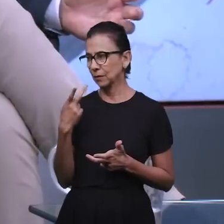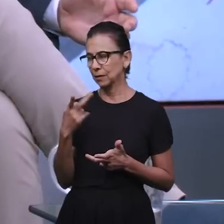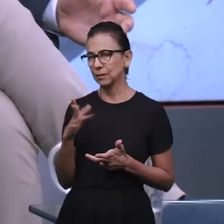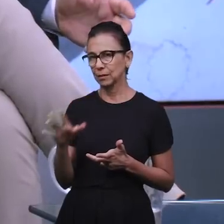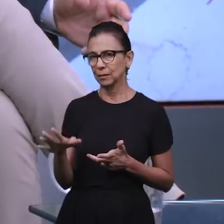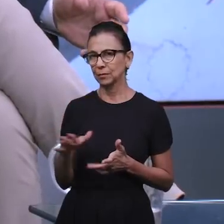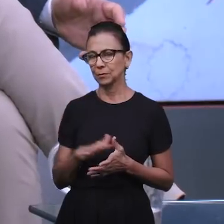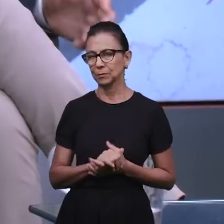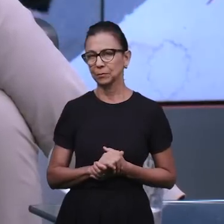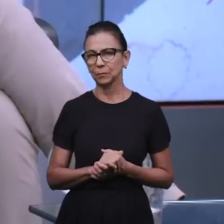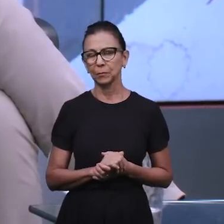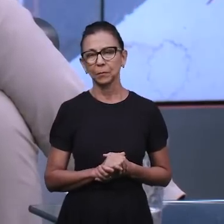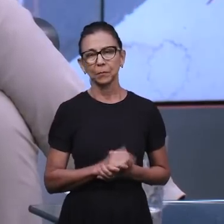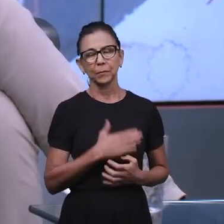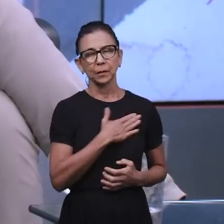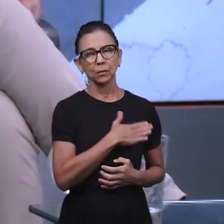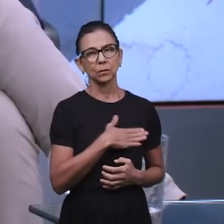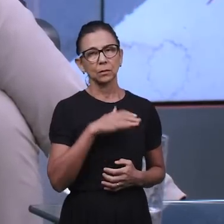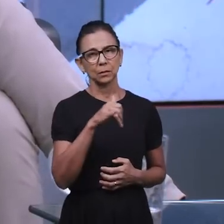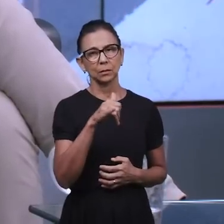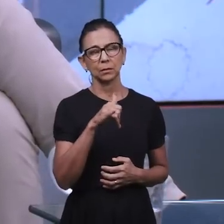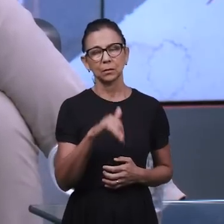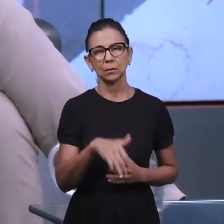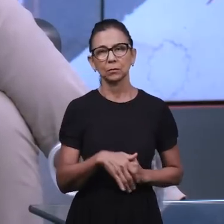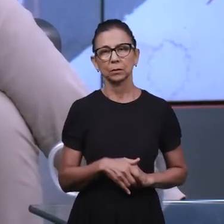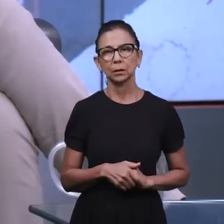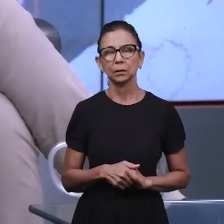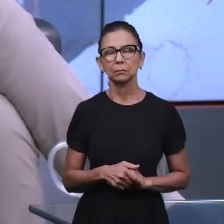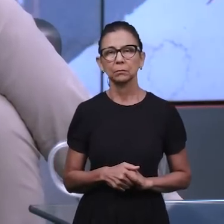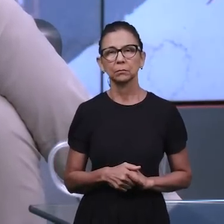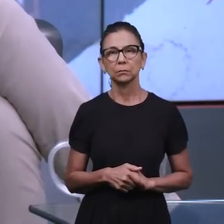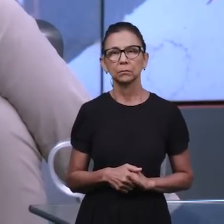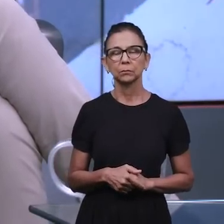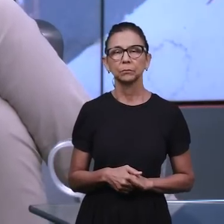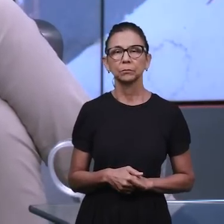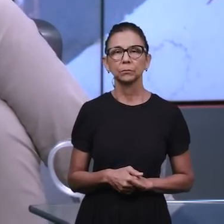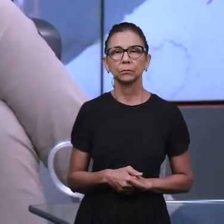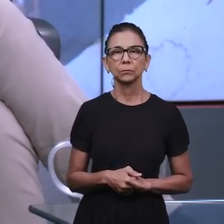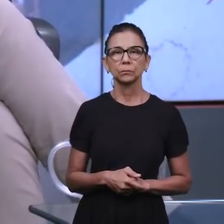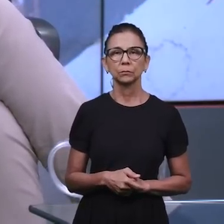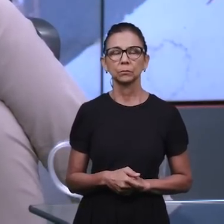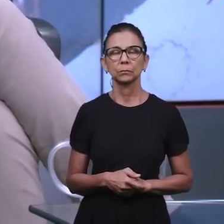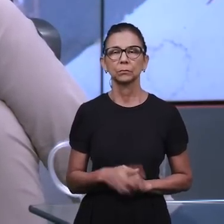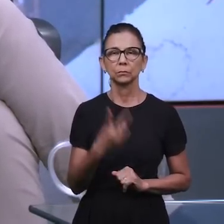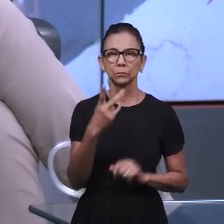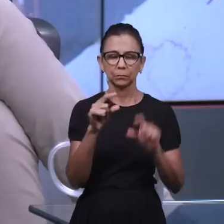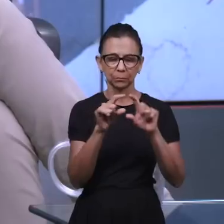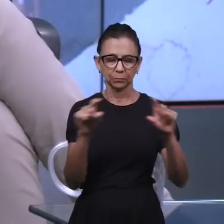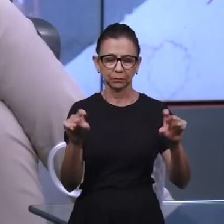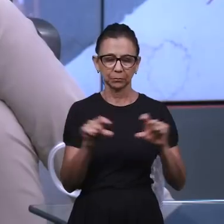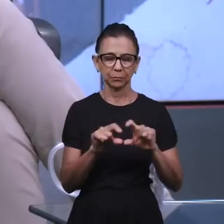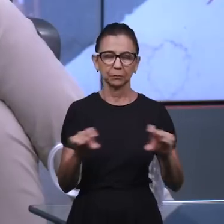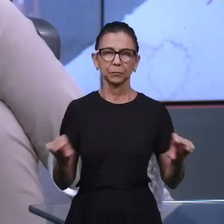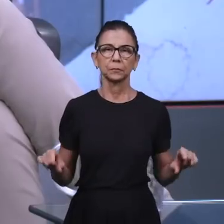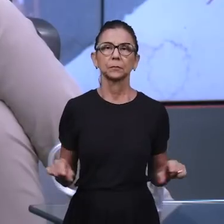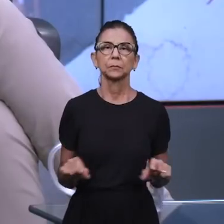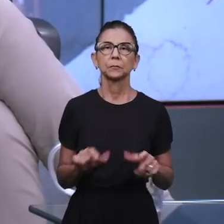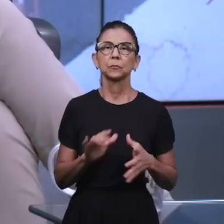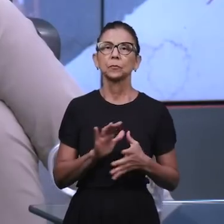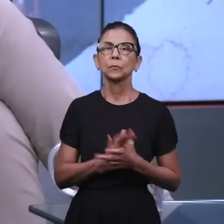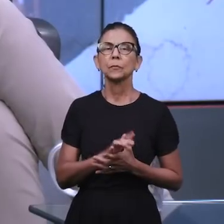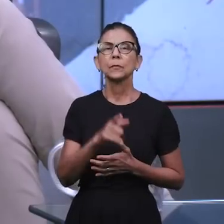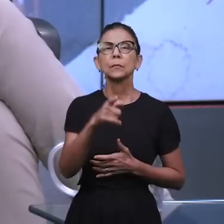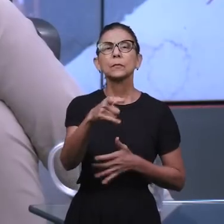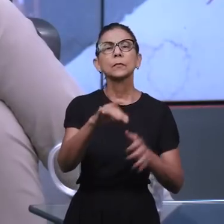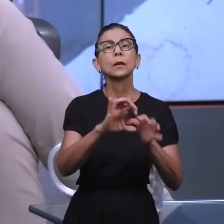umas considerações. Então, o microfone é seu. Eu gostaria só de deixar aqui alguns aspectos, 2 frases